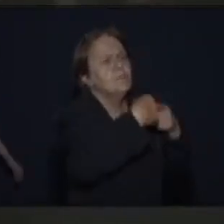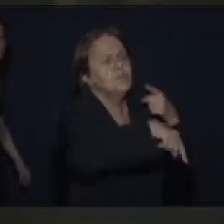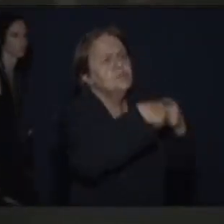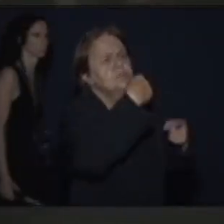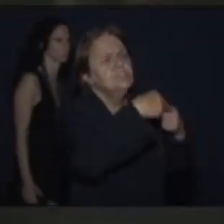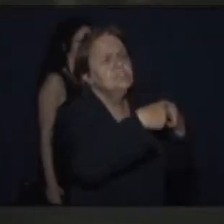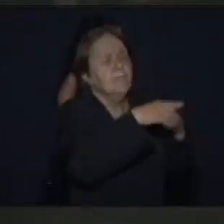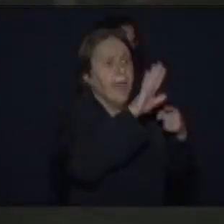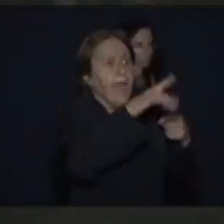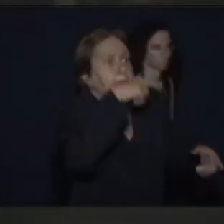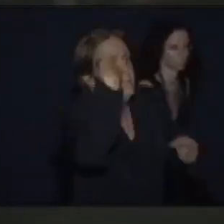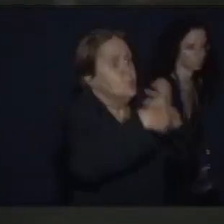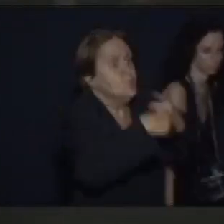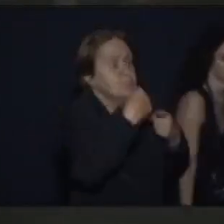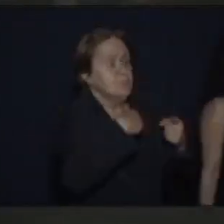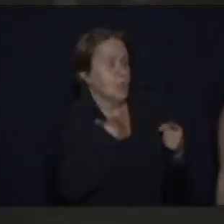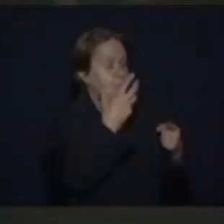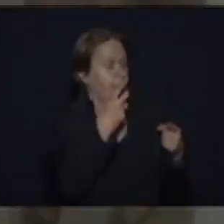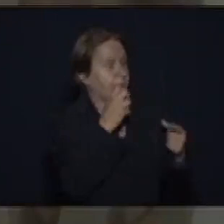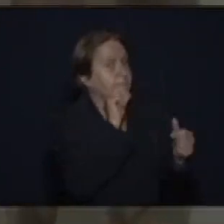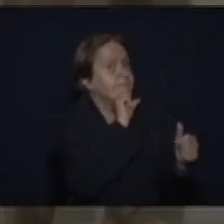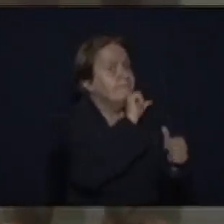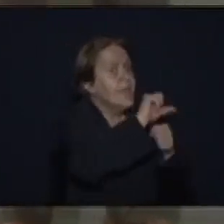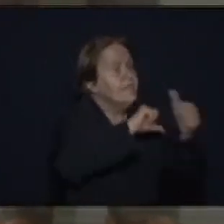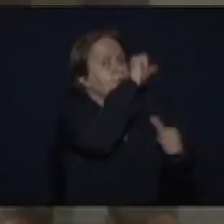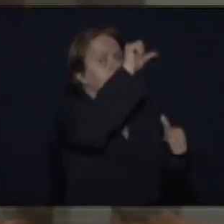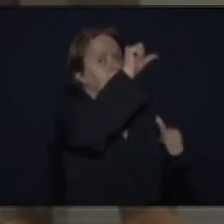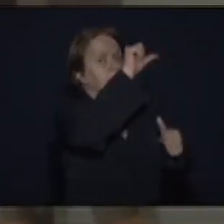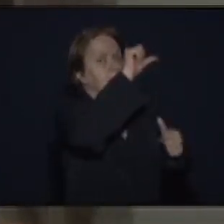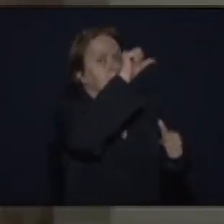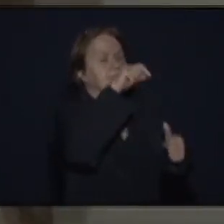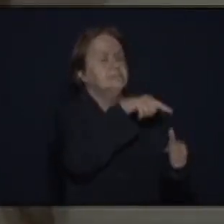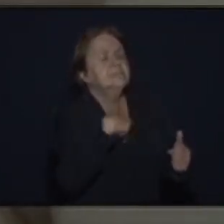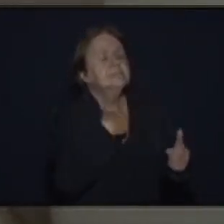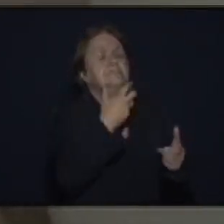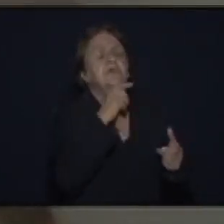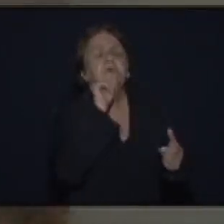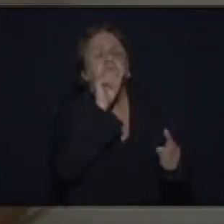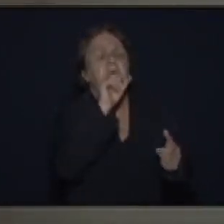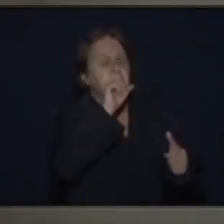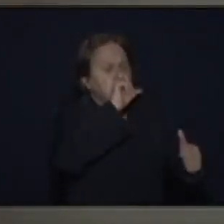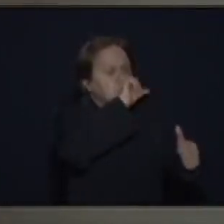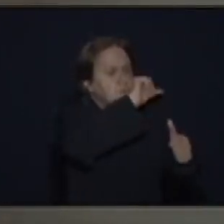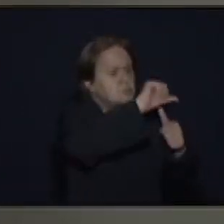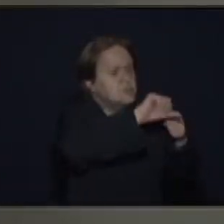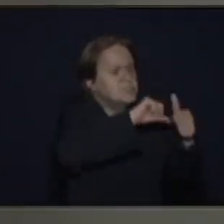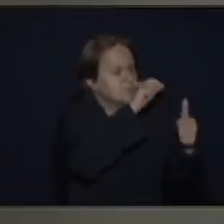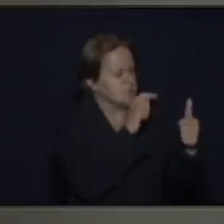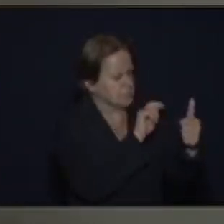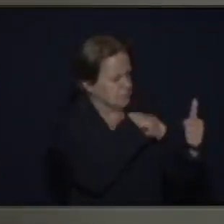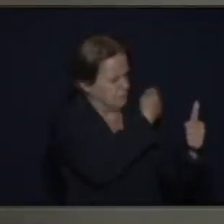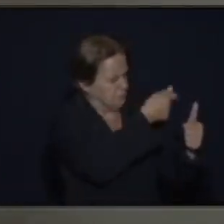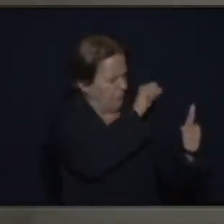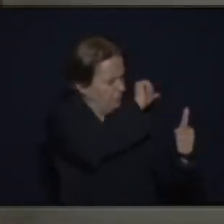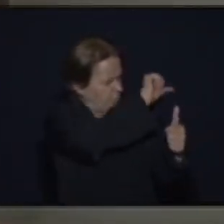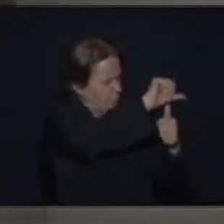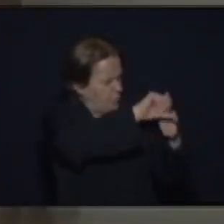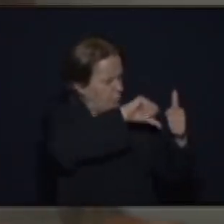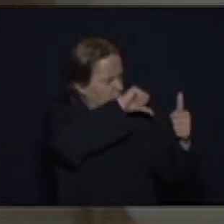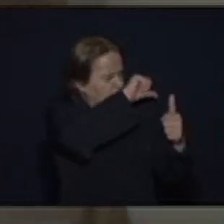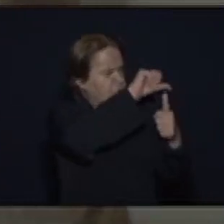a palavra chave nosso tema principal aqui o quê que é uma mudança transformadora o que que distingue uma mudança de uma mudança